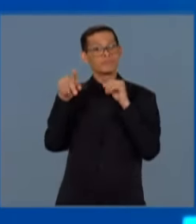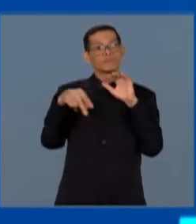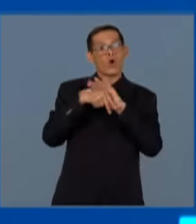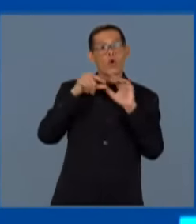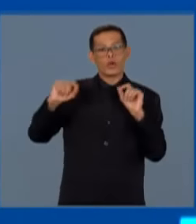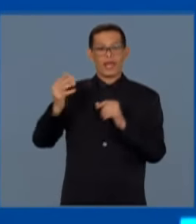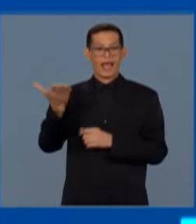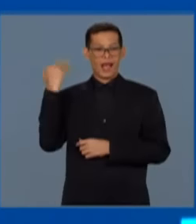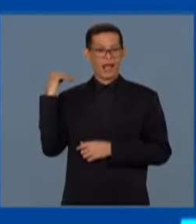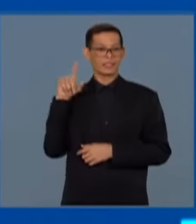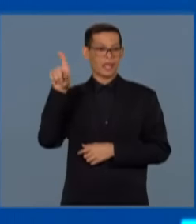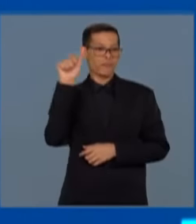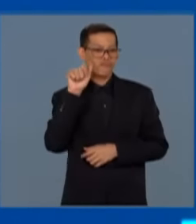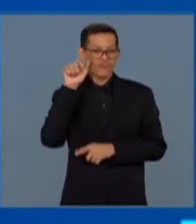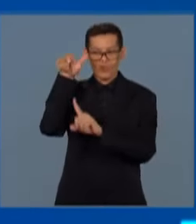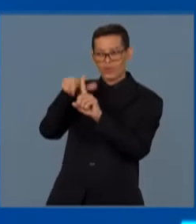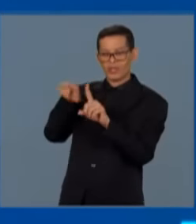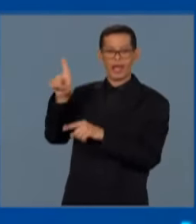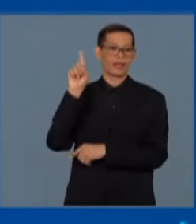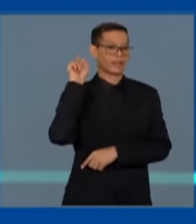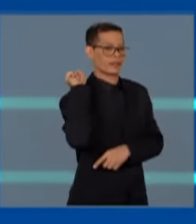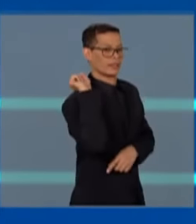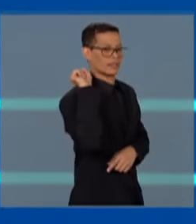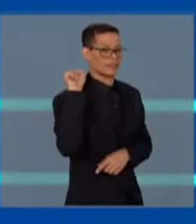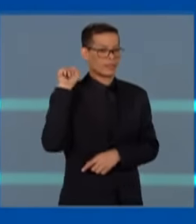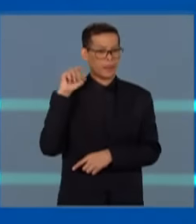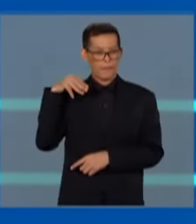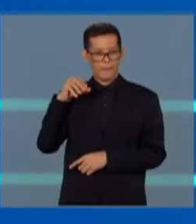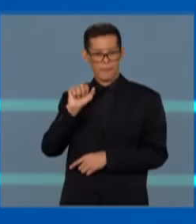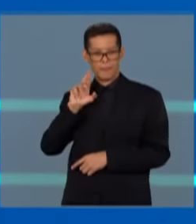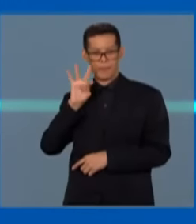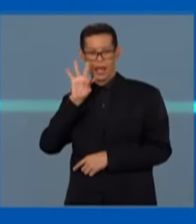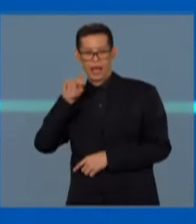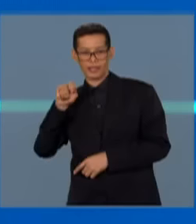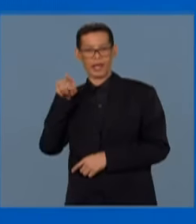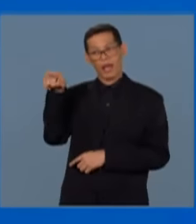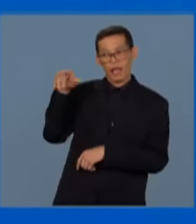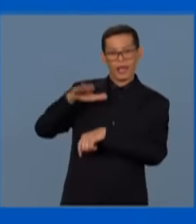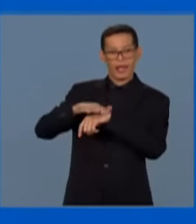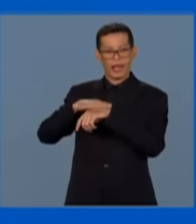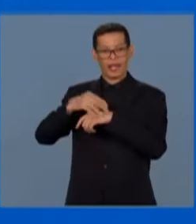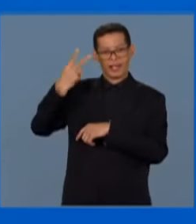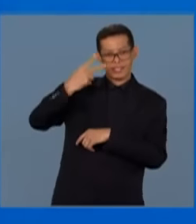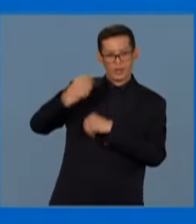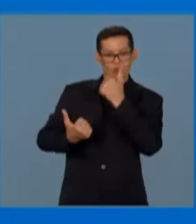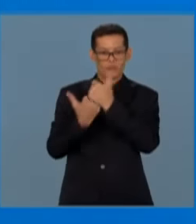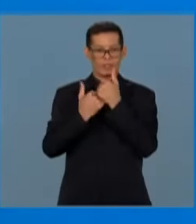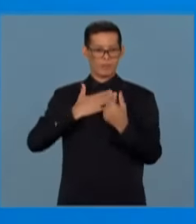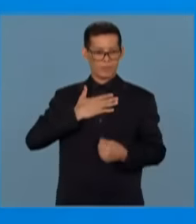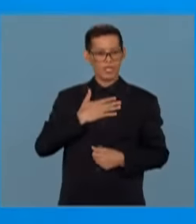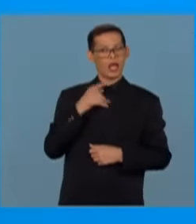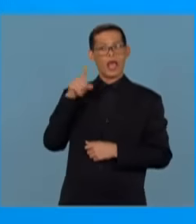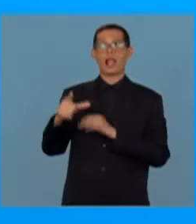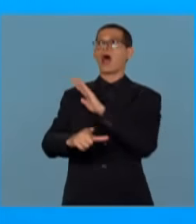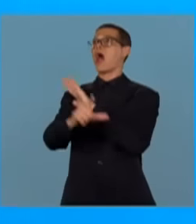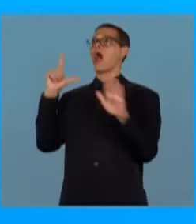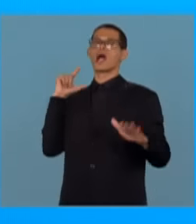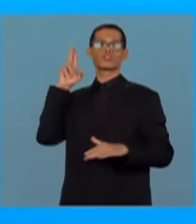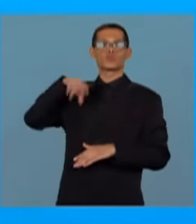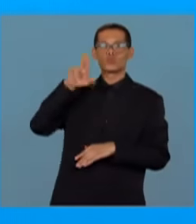a prefeita do Céus do bilhete único hoje minha vice antes de ser prefeita nunca tinha tido um cargo no